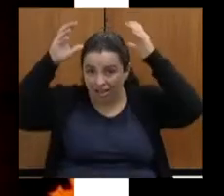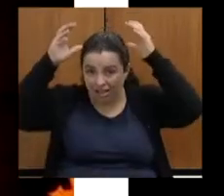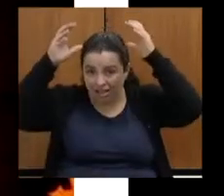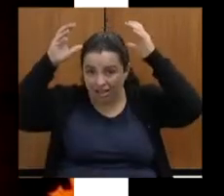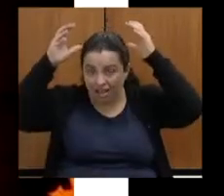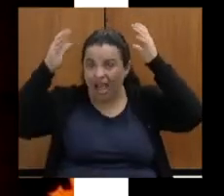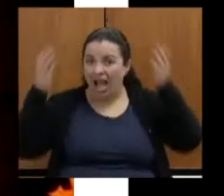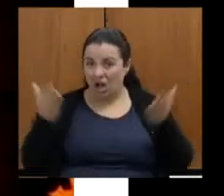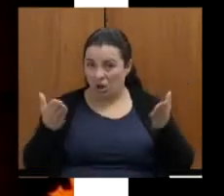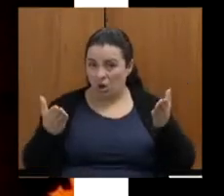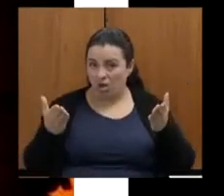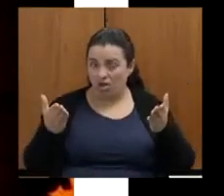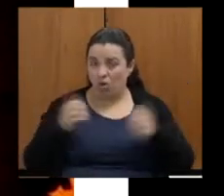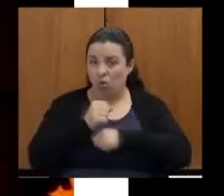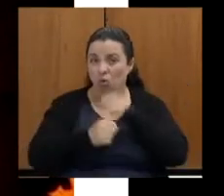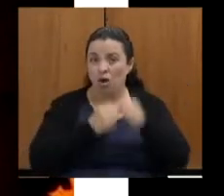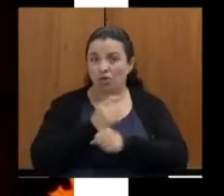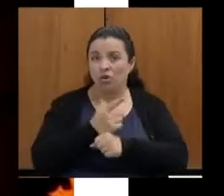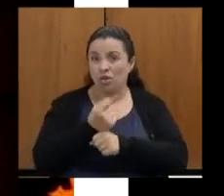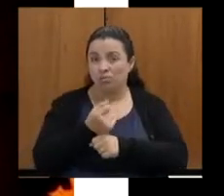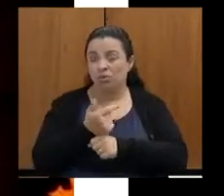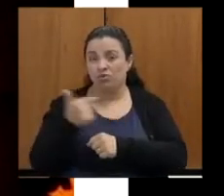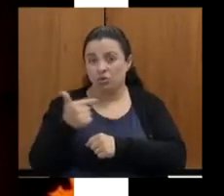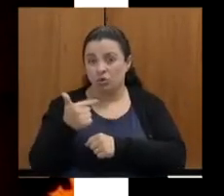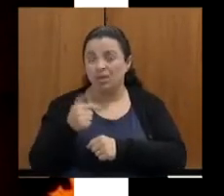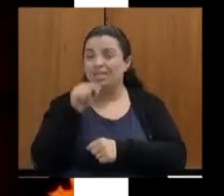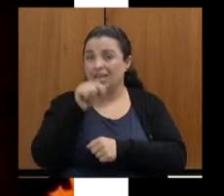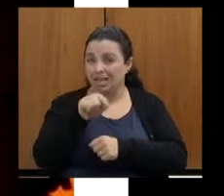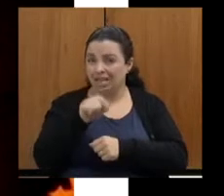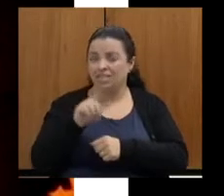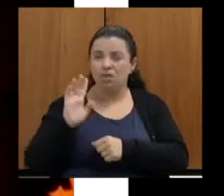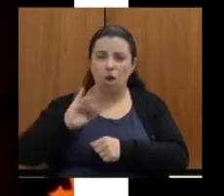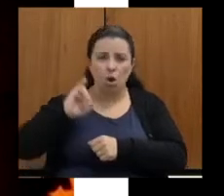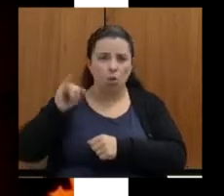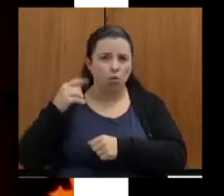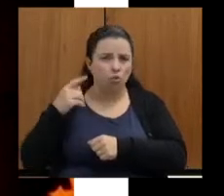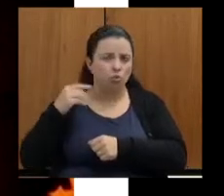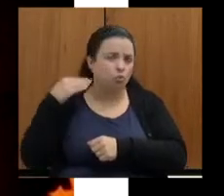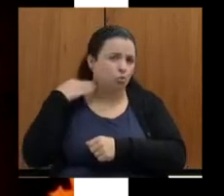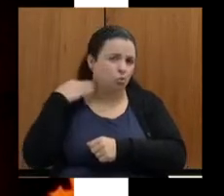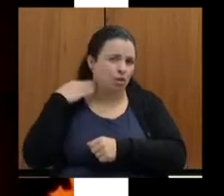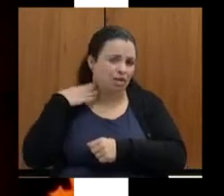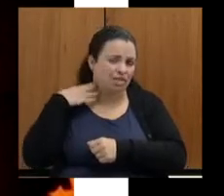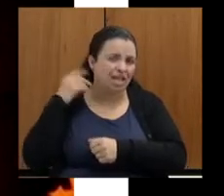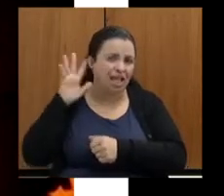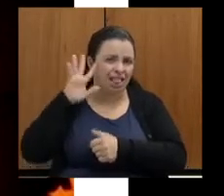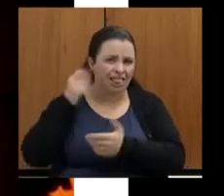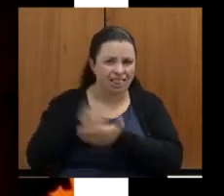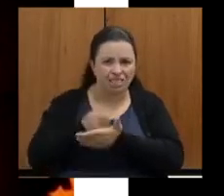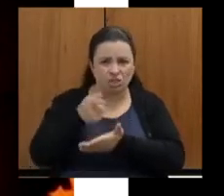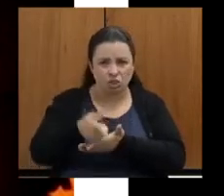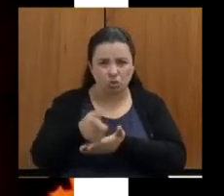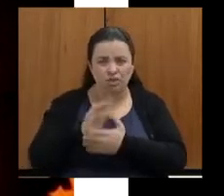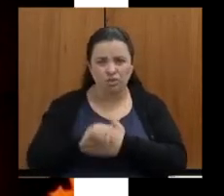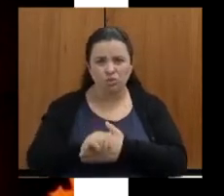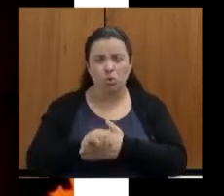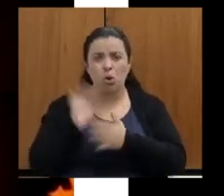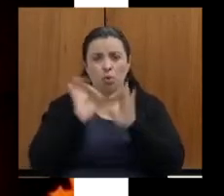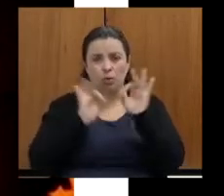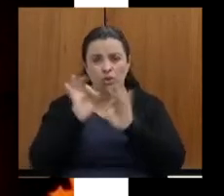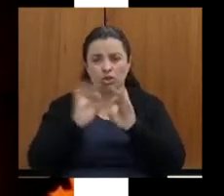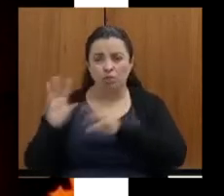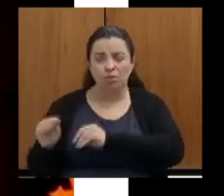é essa de fato a possibilidade de um juiz né bateu o martelo e dizer é esse o projeto que vai ser feito por